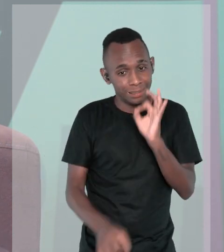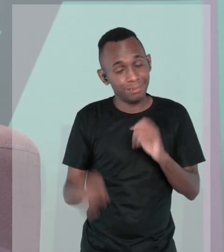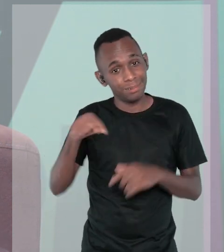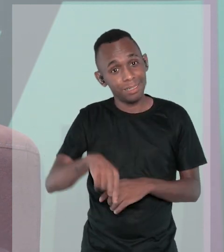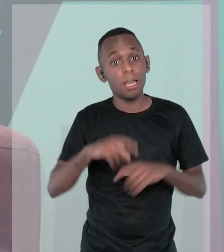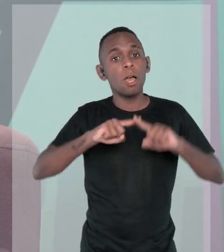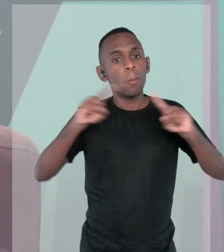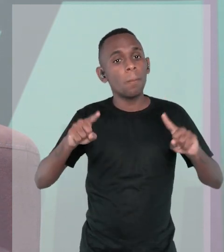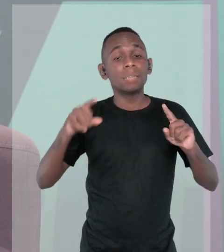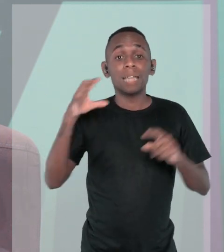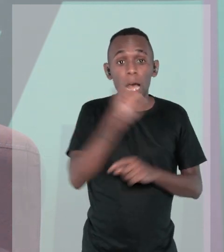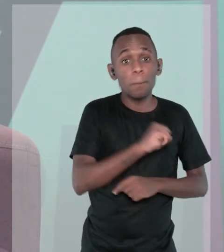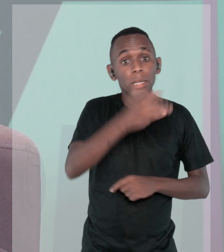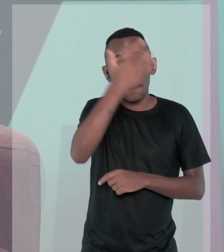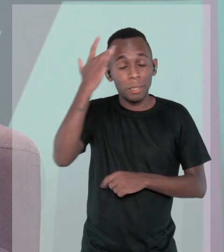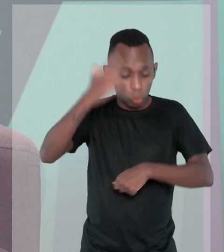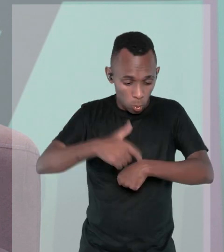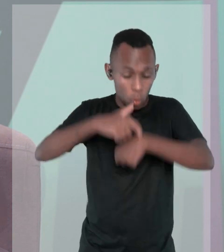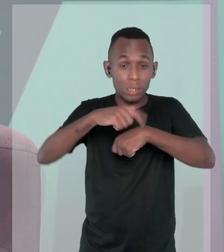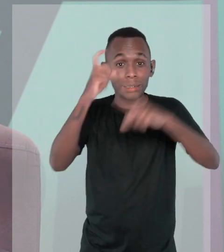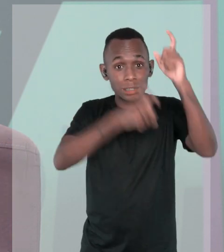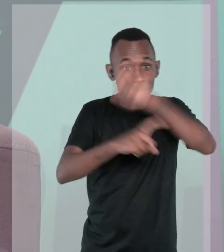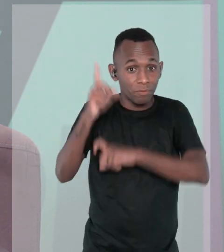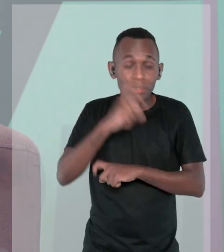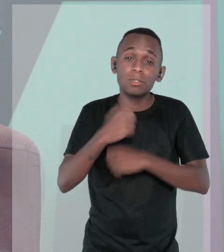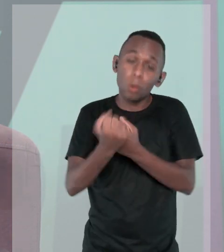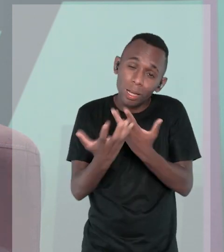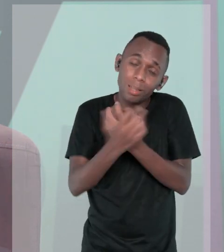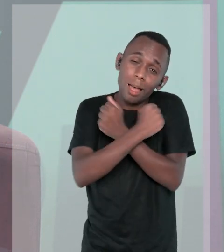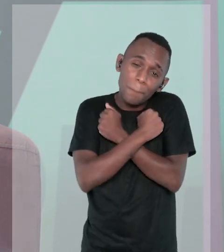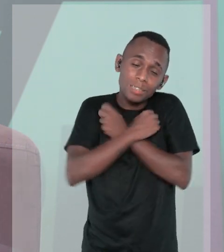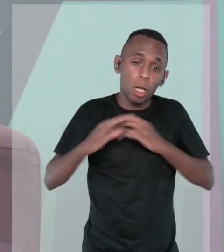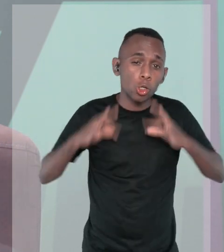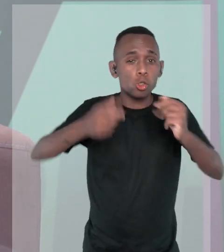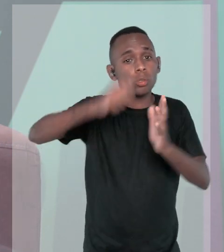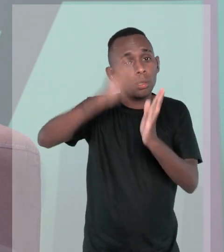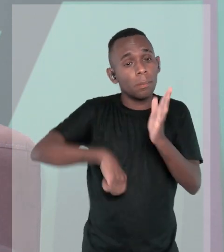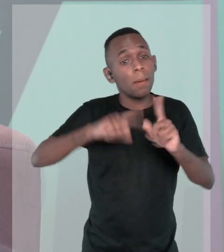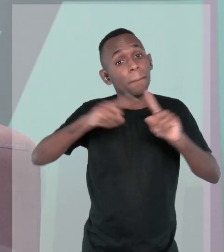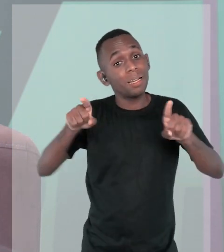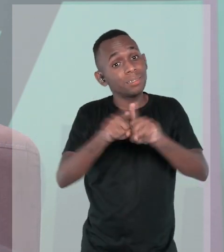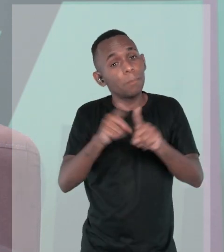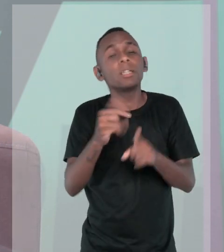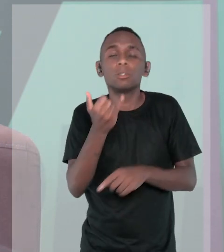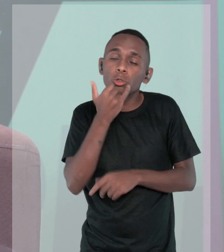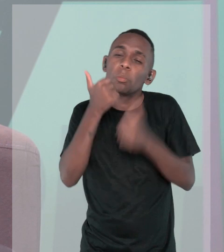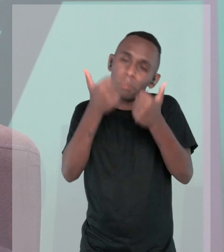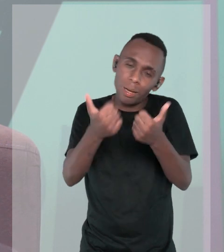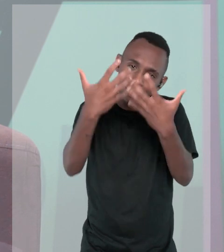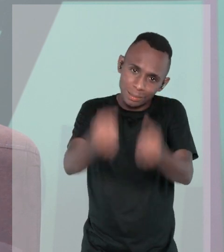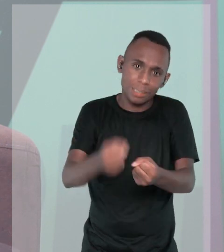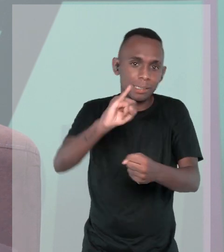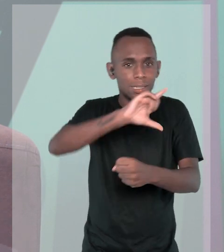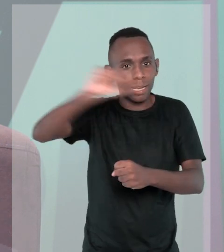também. Mas é só o seguinte, quem tiver com horário complicado, eu vou adorar abraçar todo mundo, autografar todo mundo, mas também está perdoado se quiser